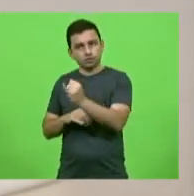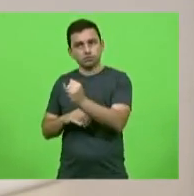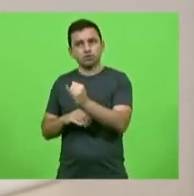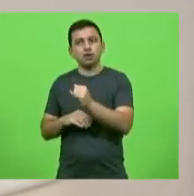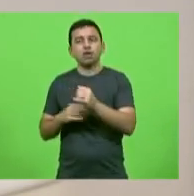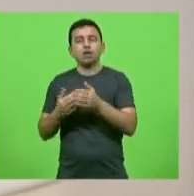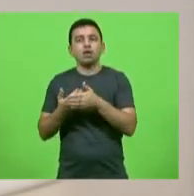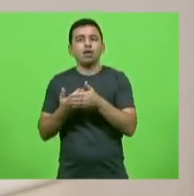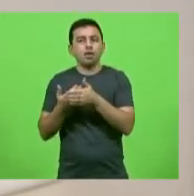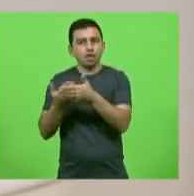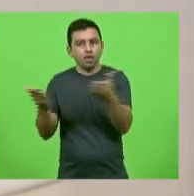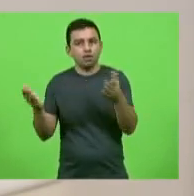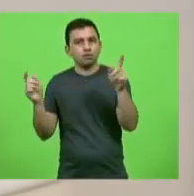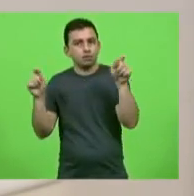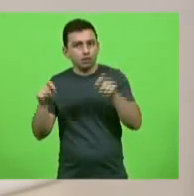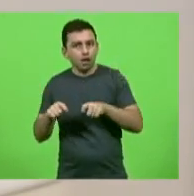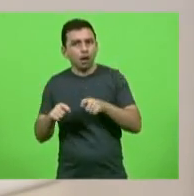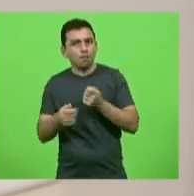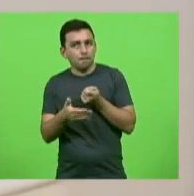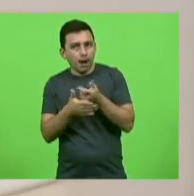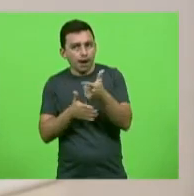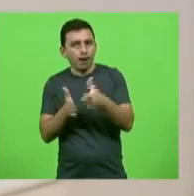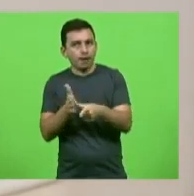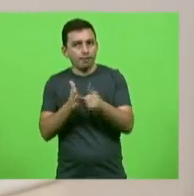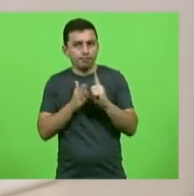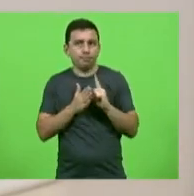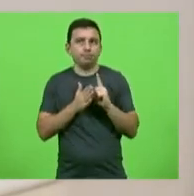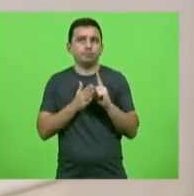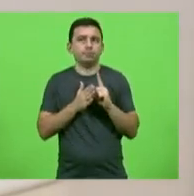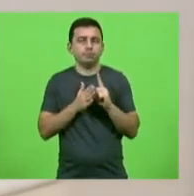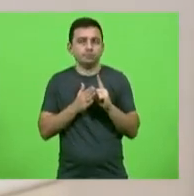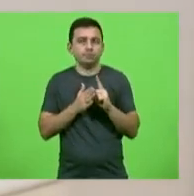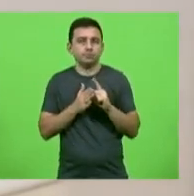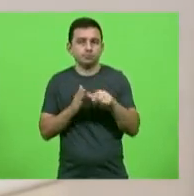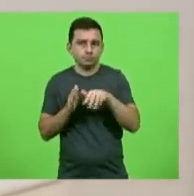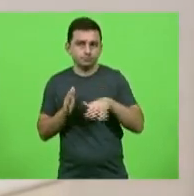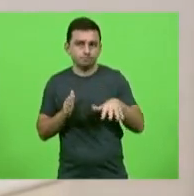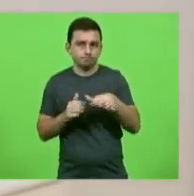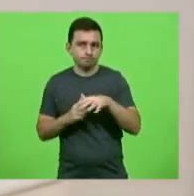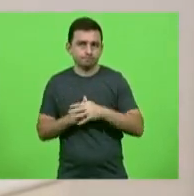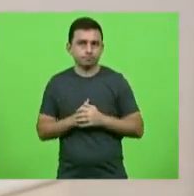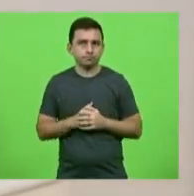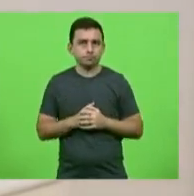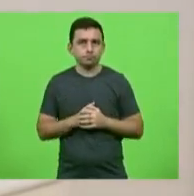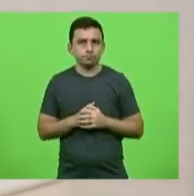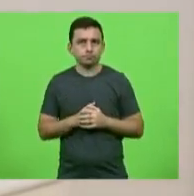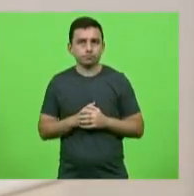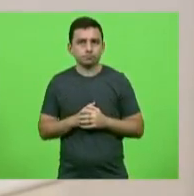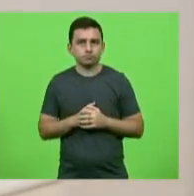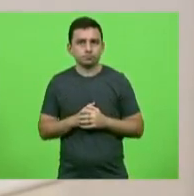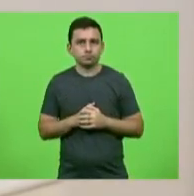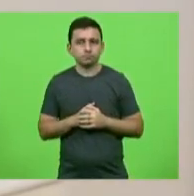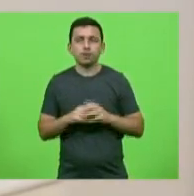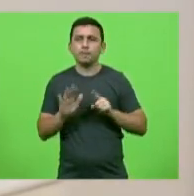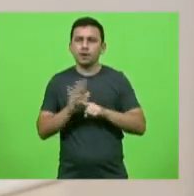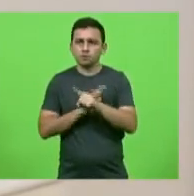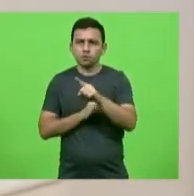que pudesse ser feito o pagamento antecipado naquelas circunstâncias. Pergunto, doutor